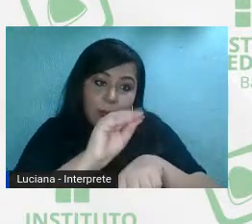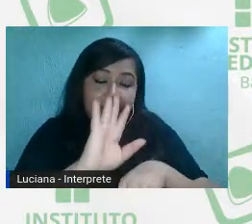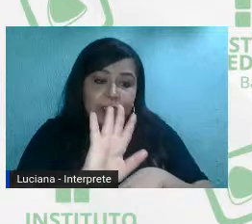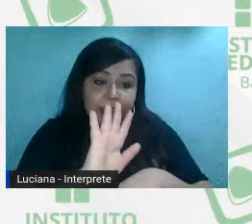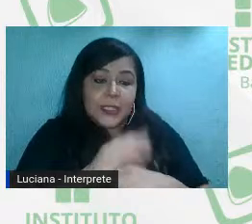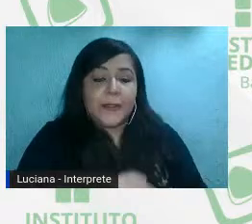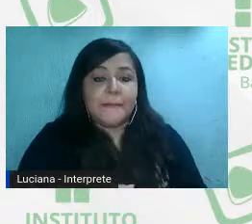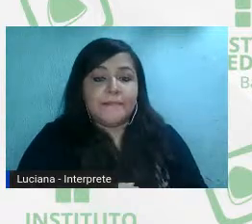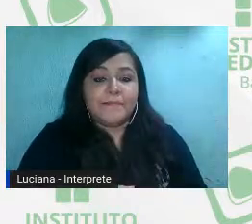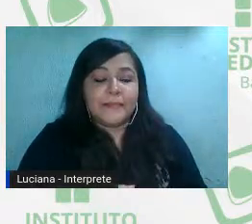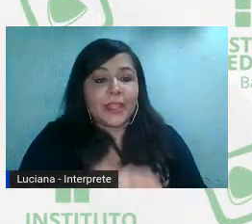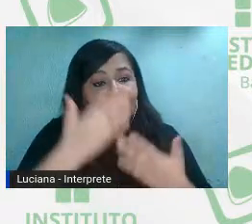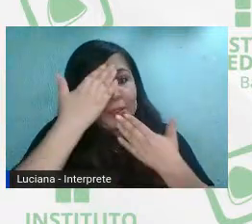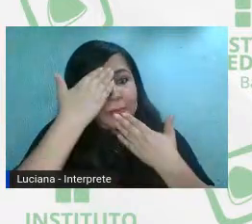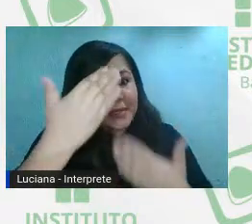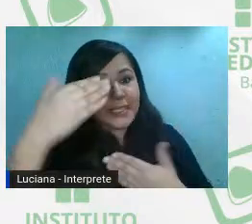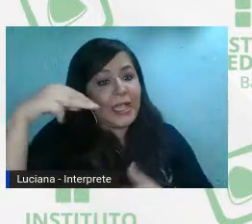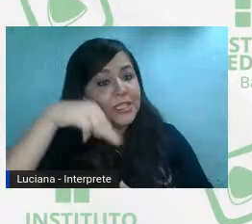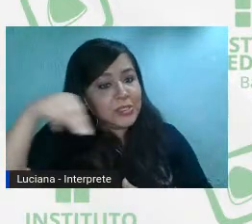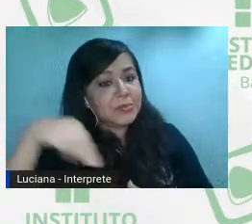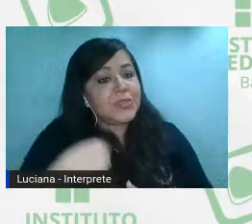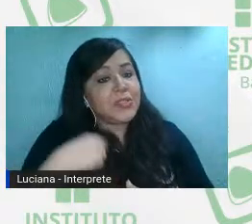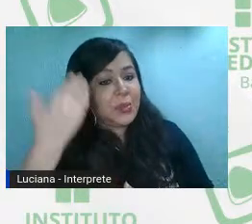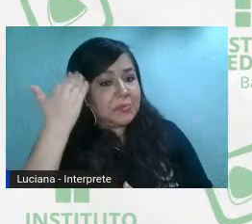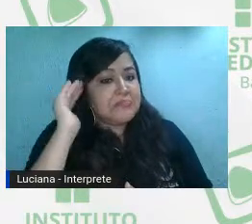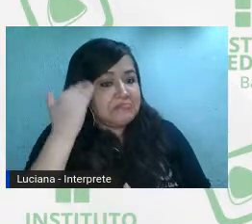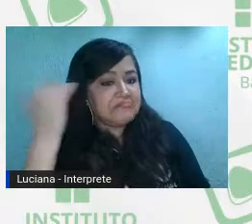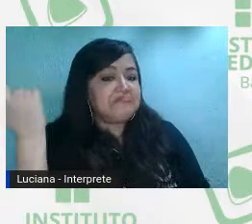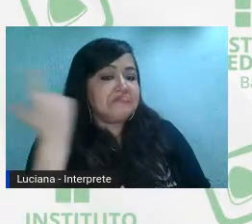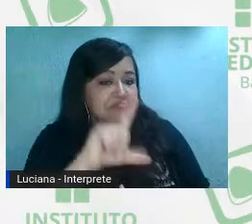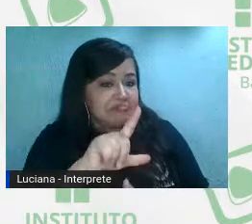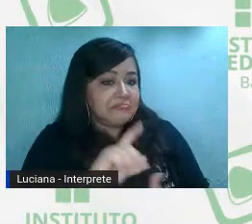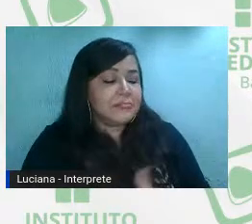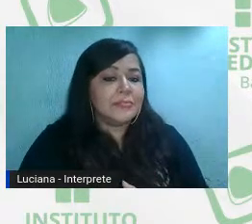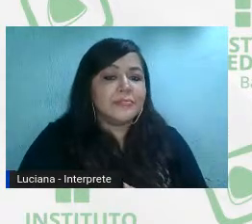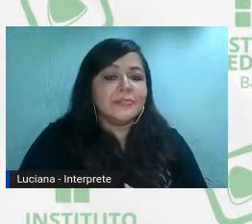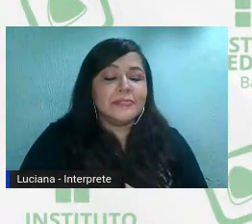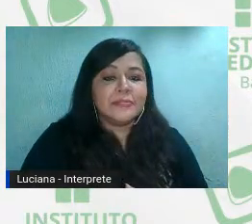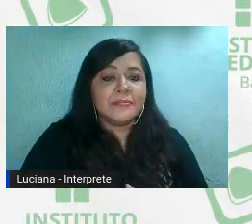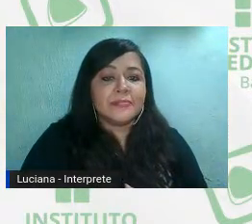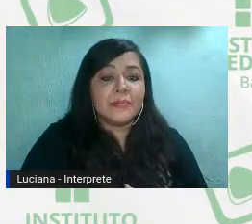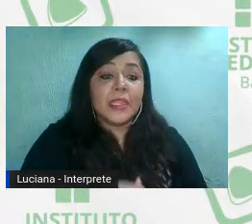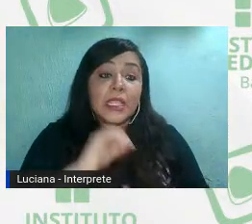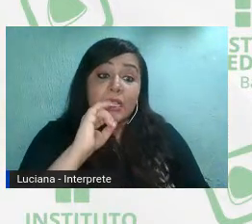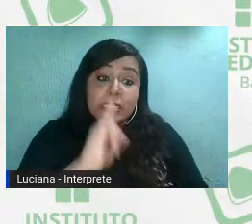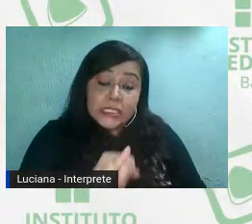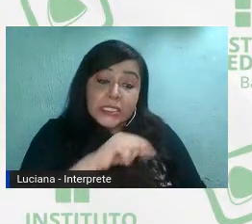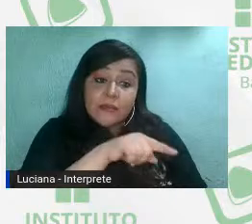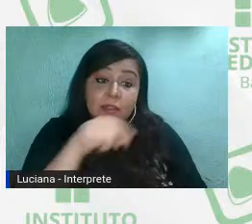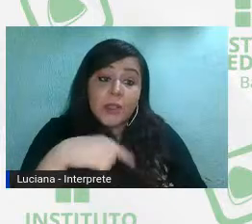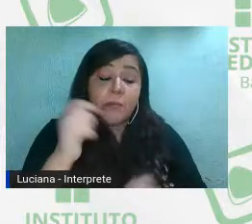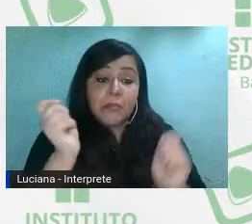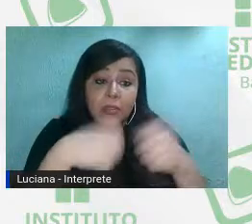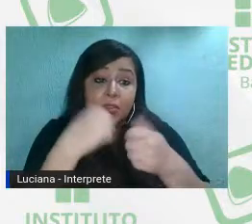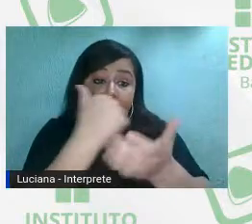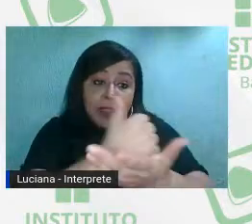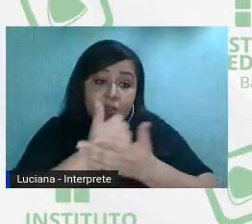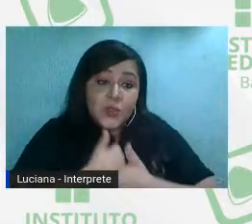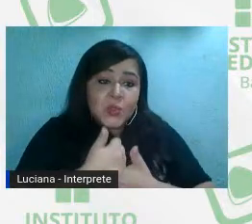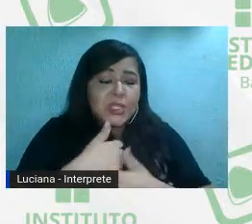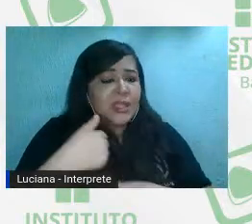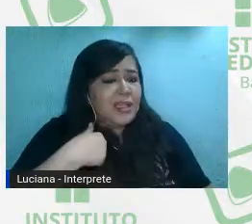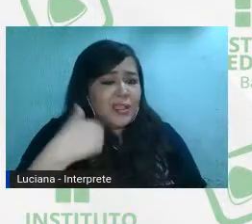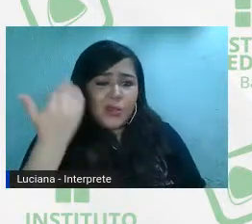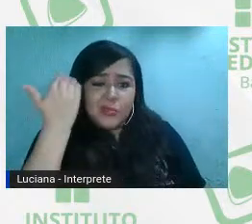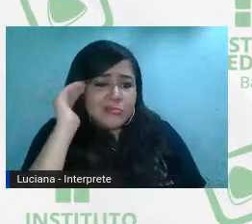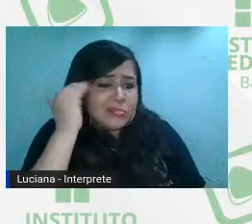Muito obrigada, monitor. Consegui entender perfeitamente. Se alguém puder me ajudar também, não consigo interpretar de jeito algum a questão